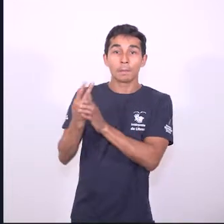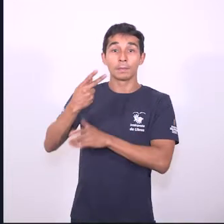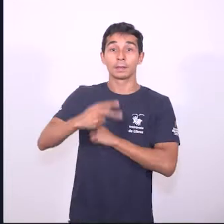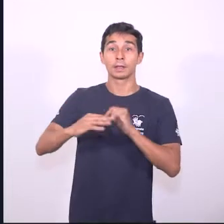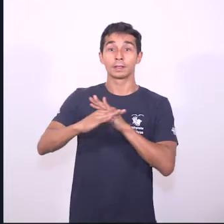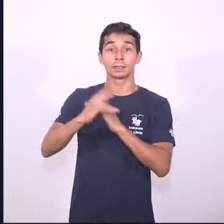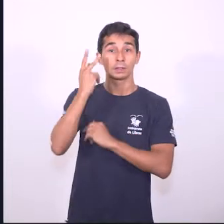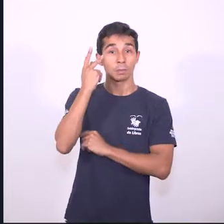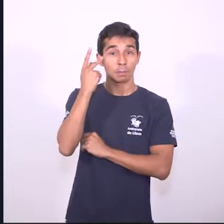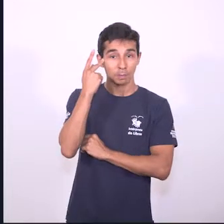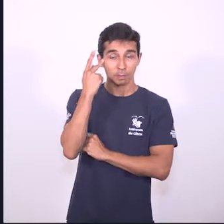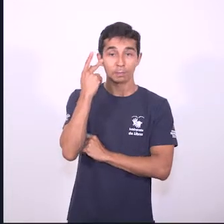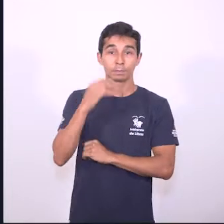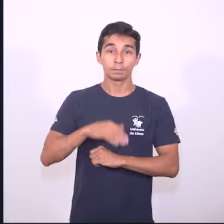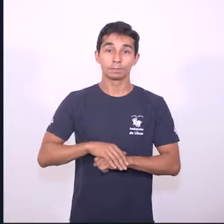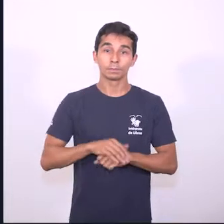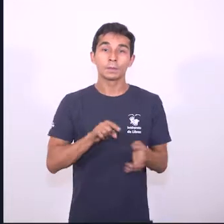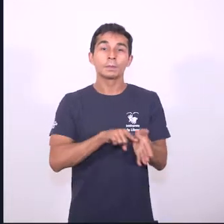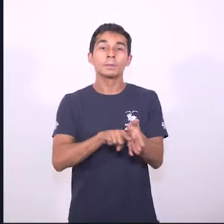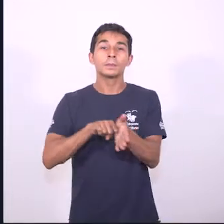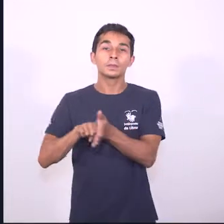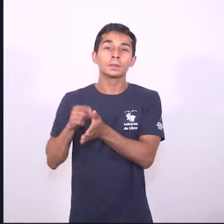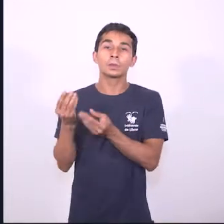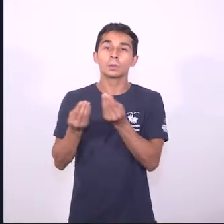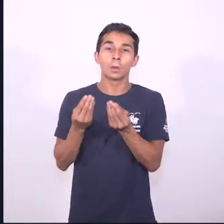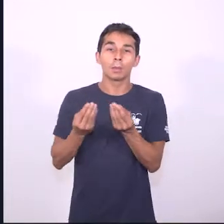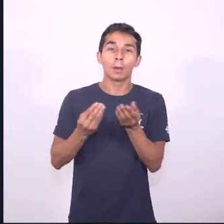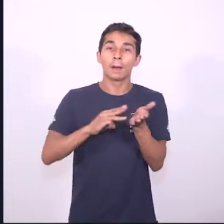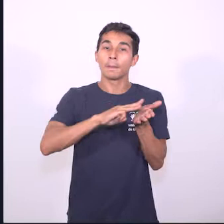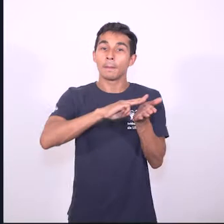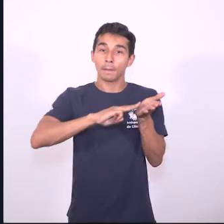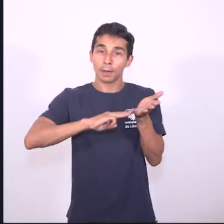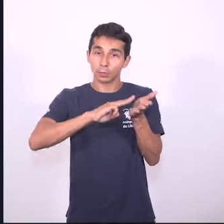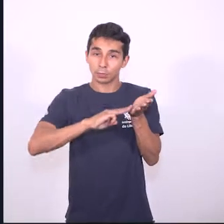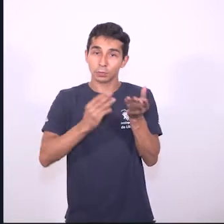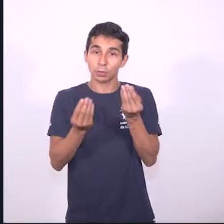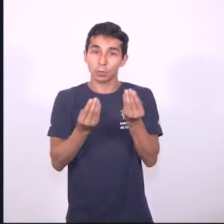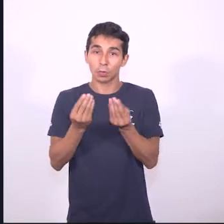A metodologia utilizada foi a seleção de amostras de